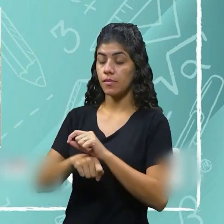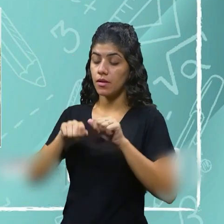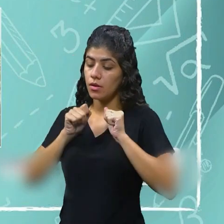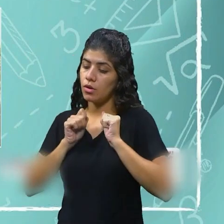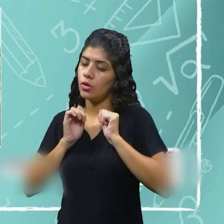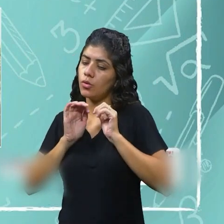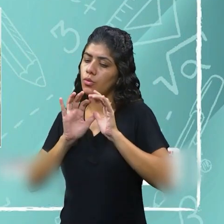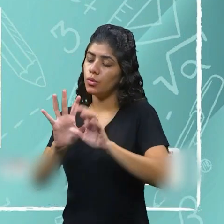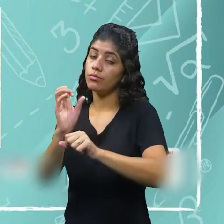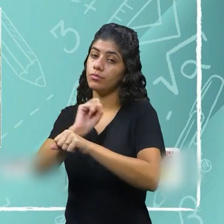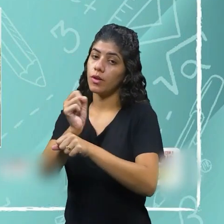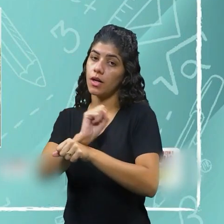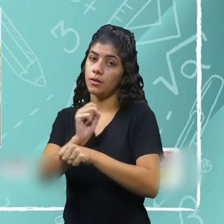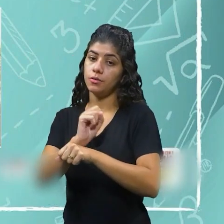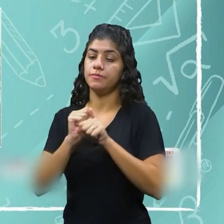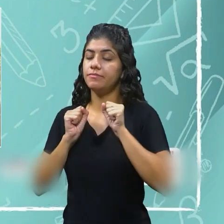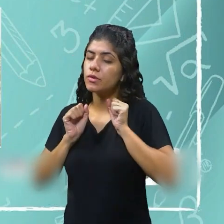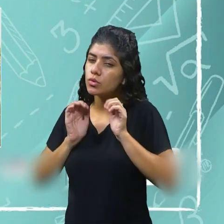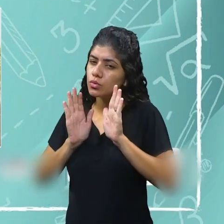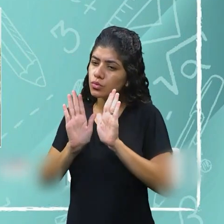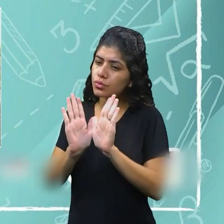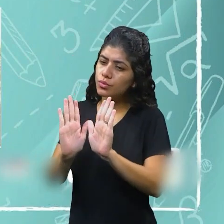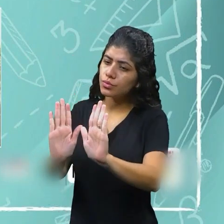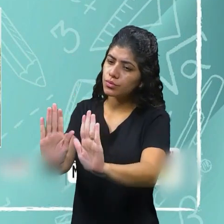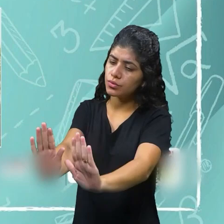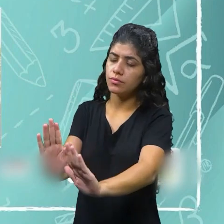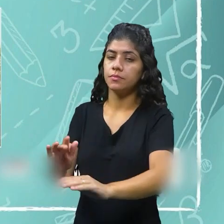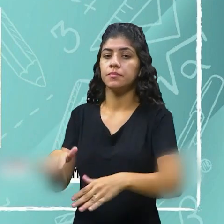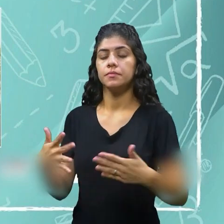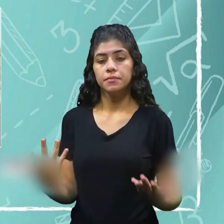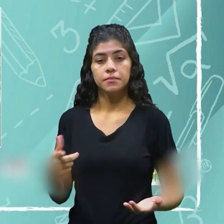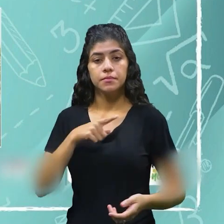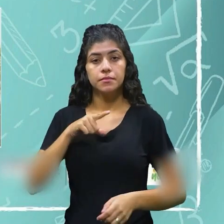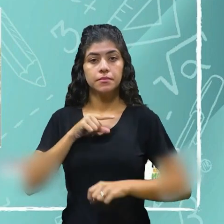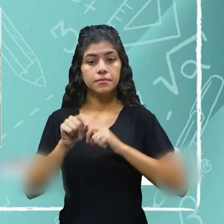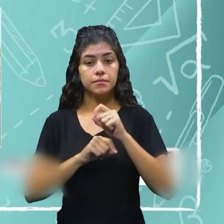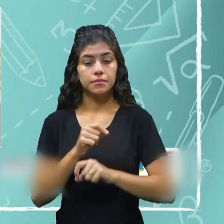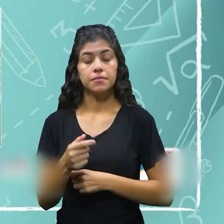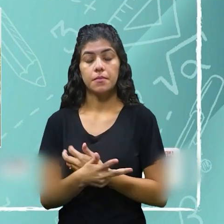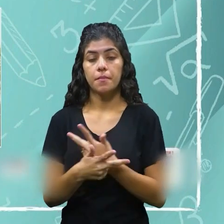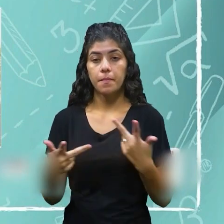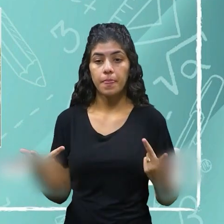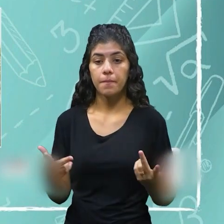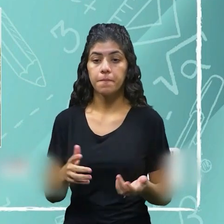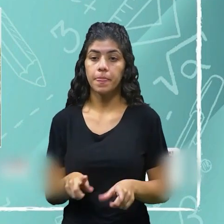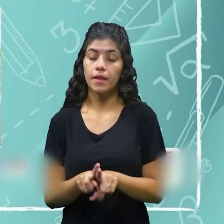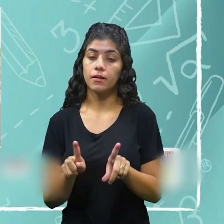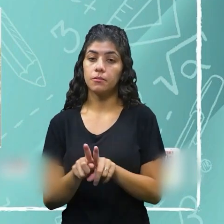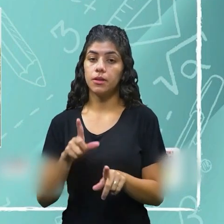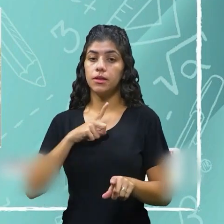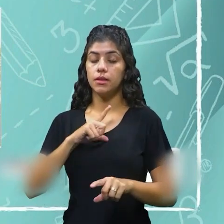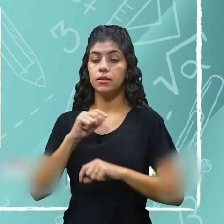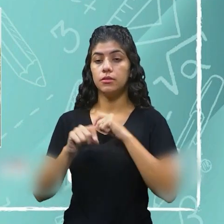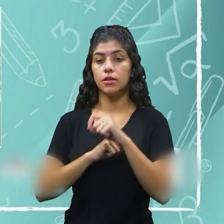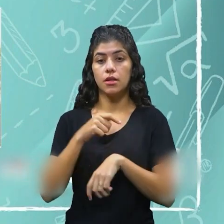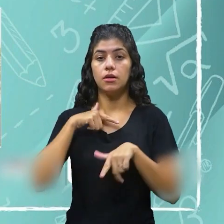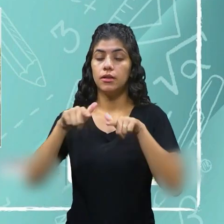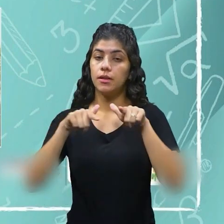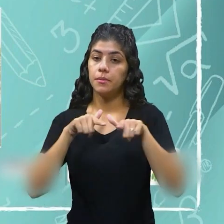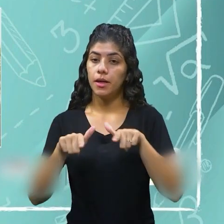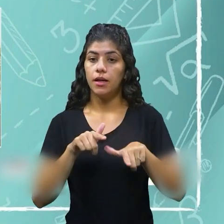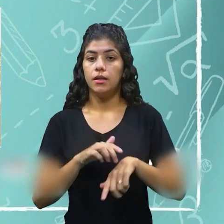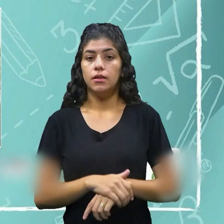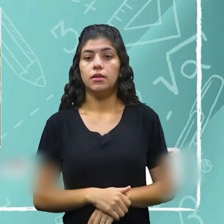crianças e um adulto empurrando um veículo. E a partir que esse veículo se movimenta, ele também está exercendo trabalho, né? Eles